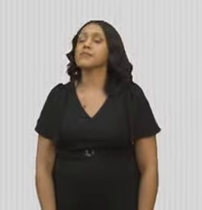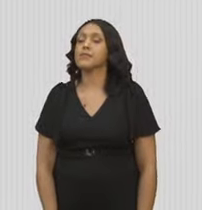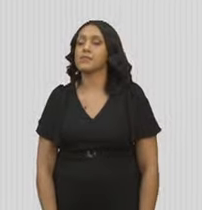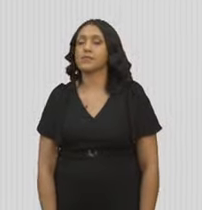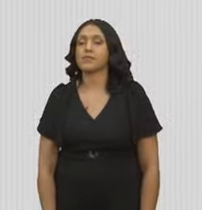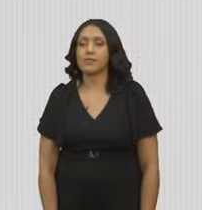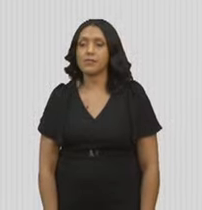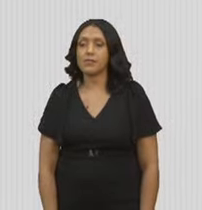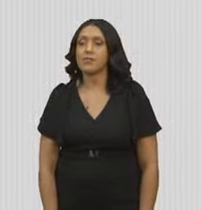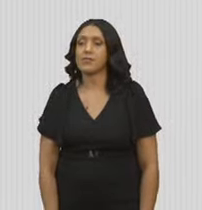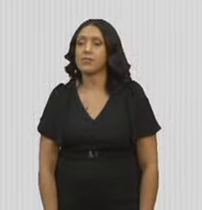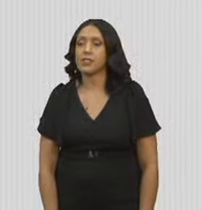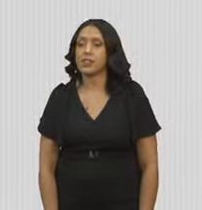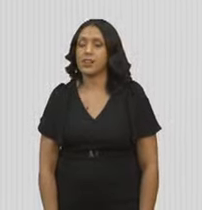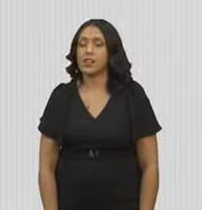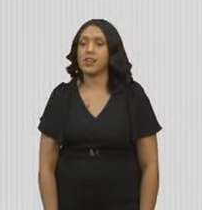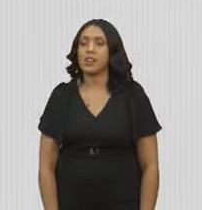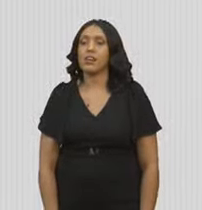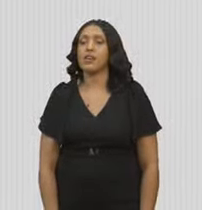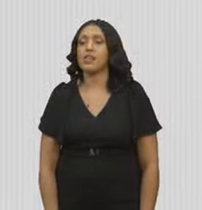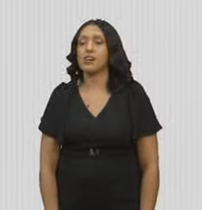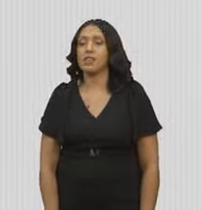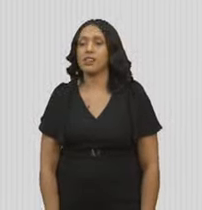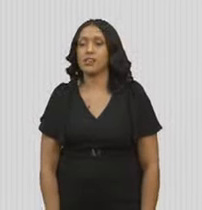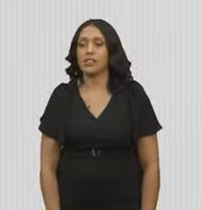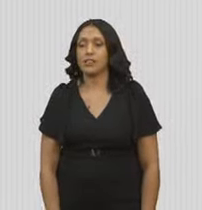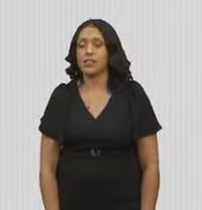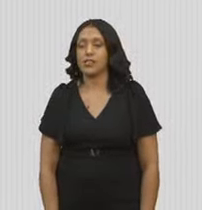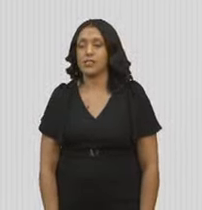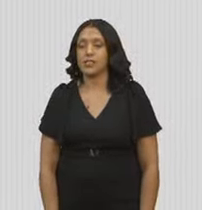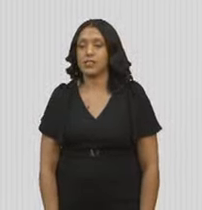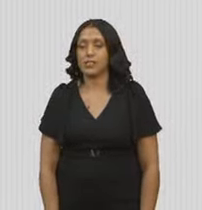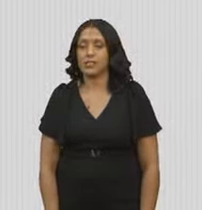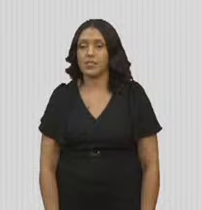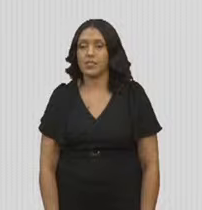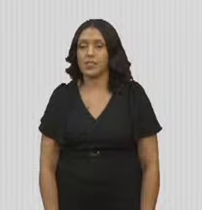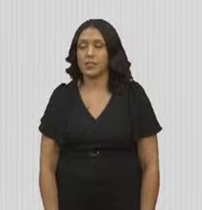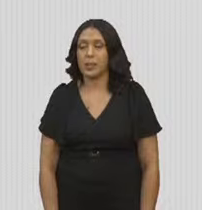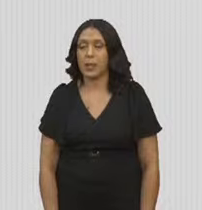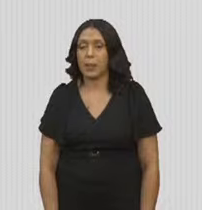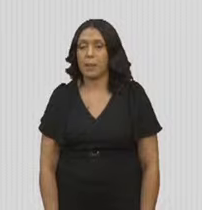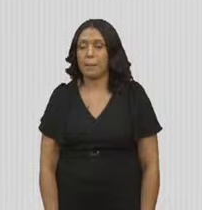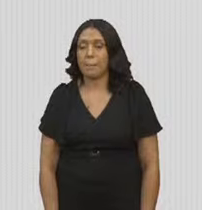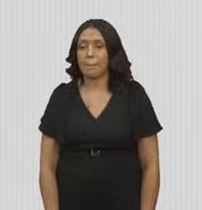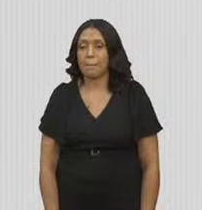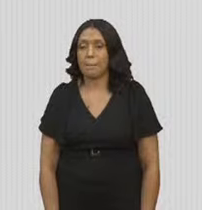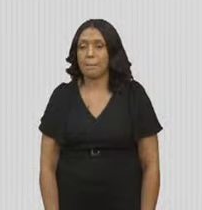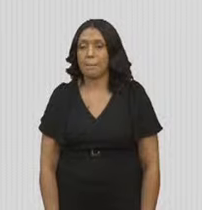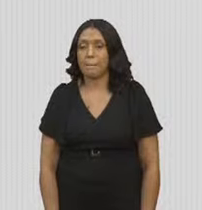Pode começar com a primeira, só para a gente mostrar lá seguir o protocolo?